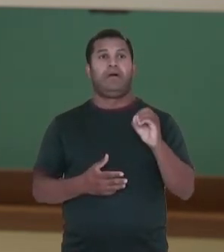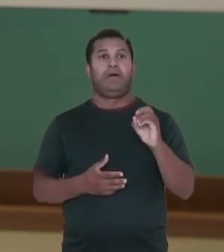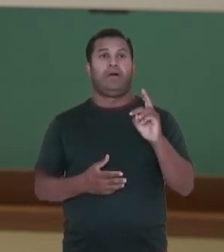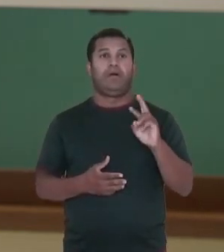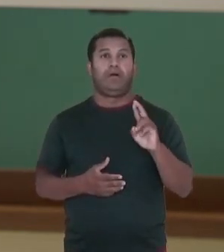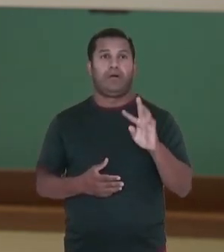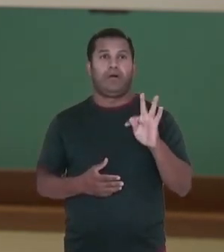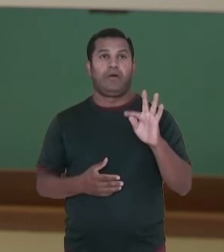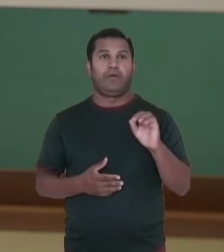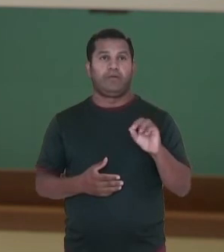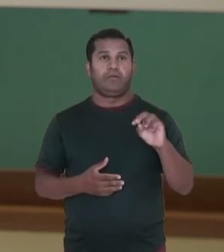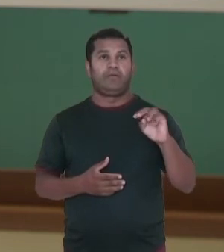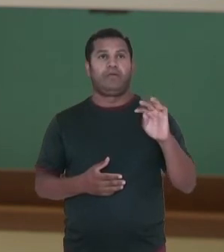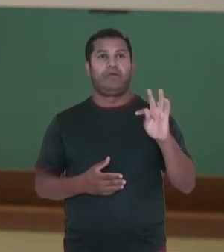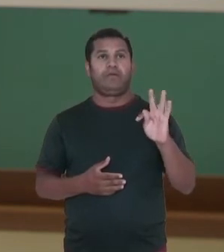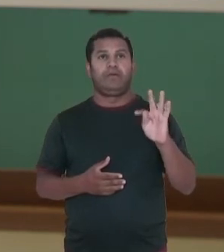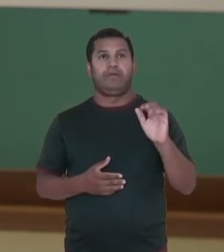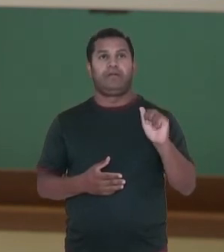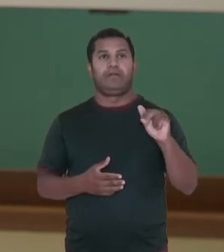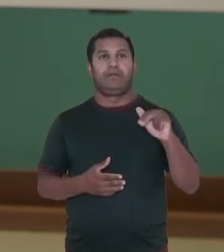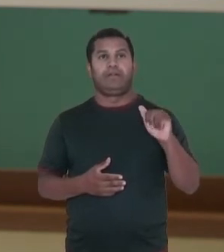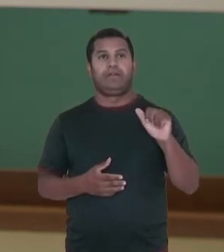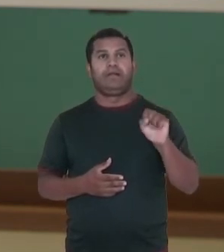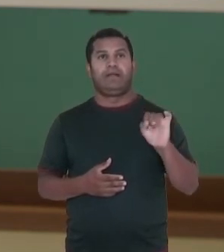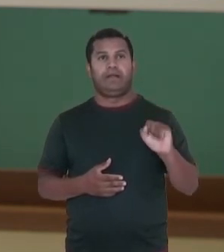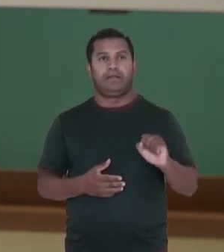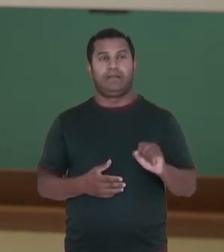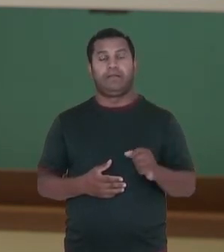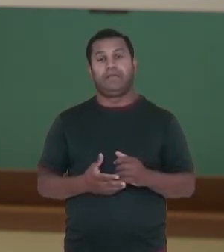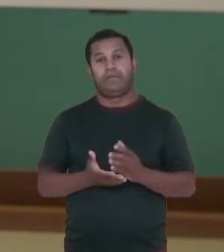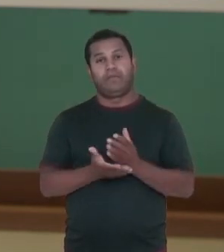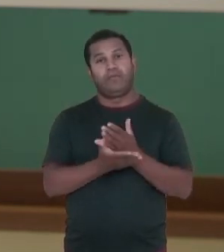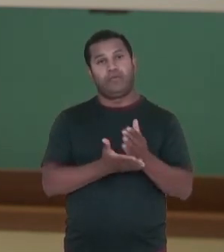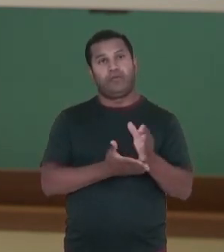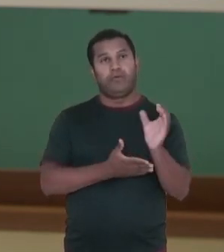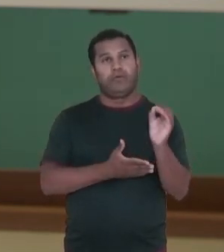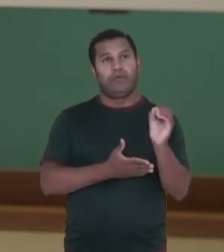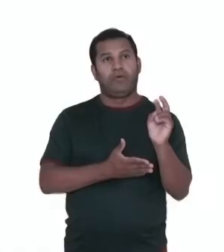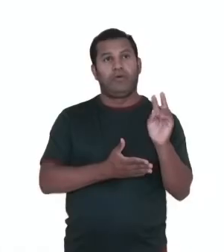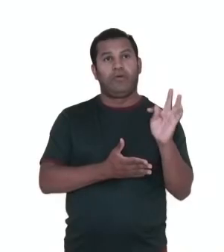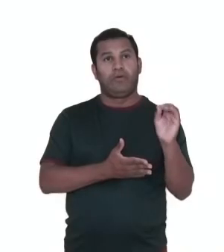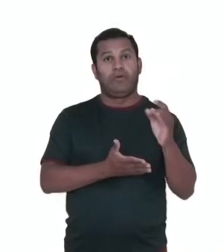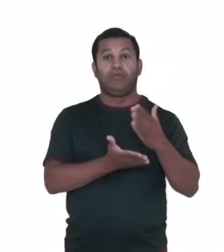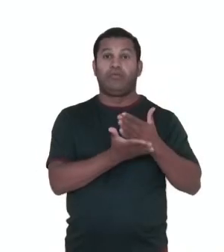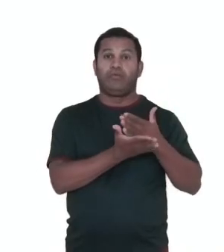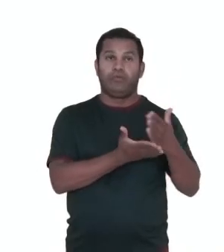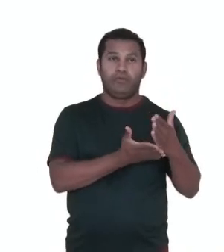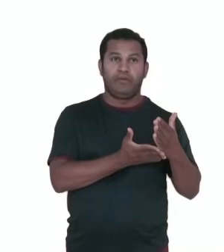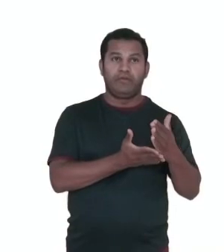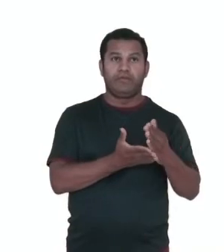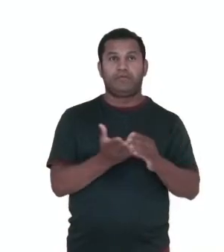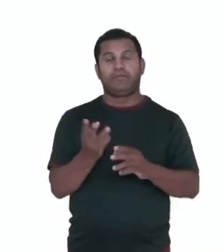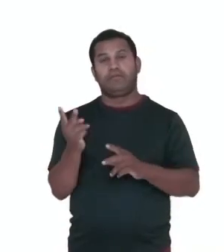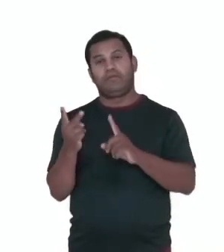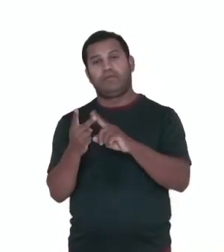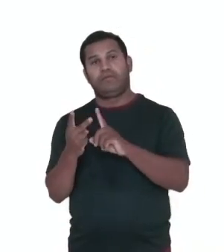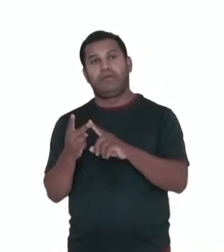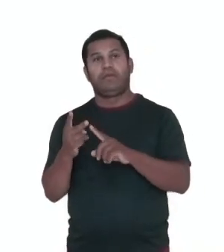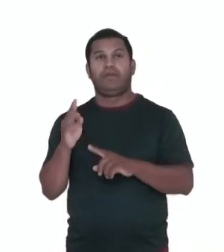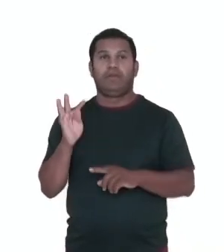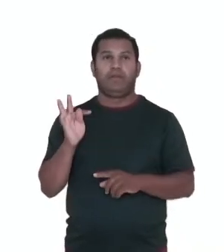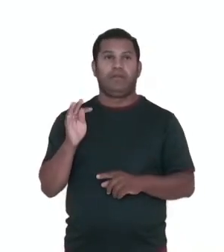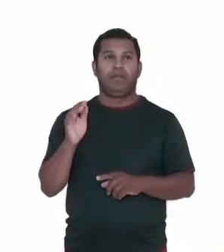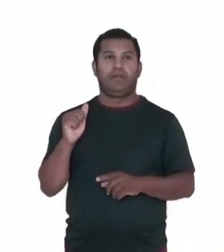Ortotanásia, orto origem, tanatos morte. Ele é um termo que é utilizado pelo médico para definir a morte natural. Então a